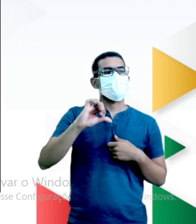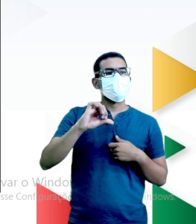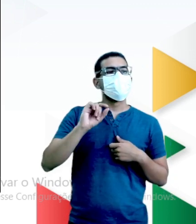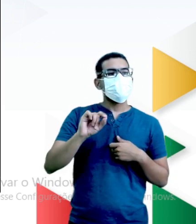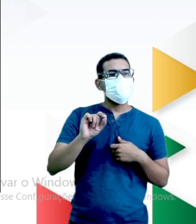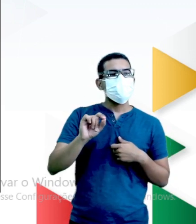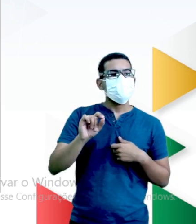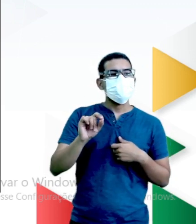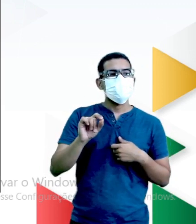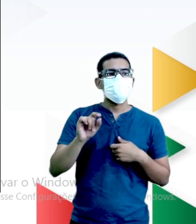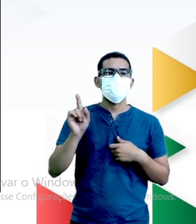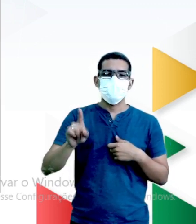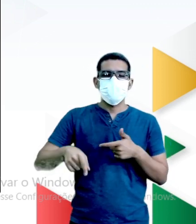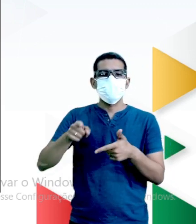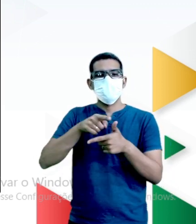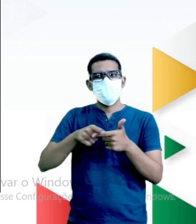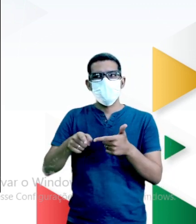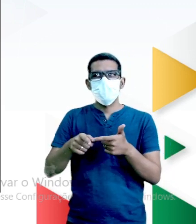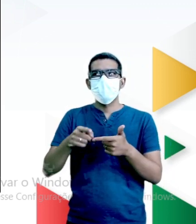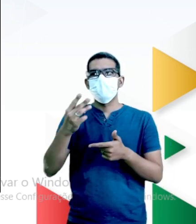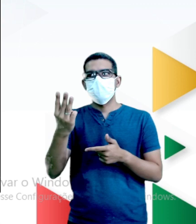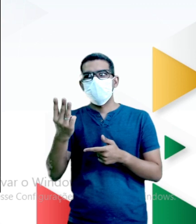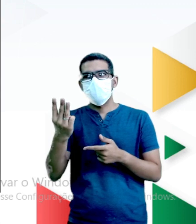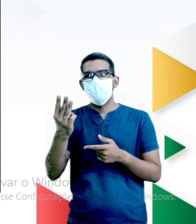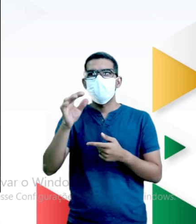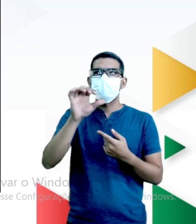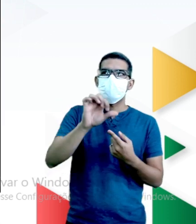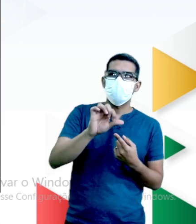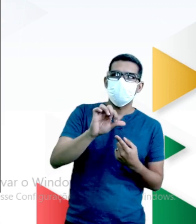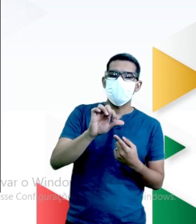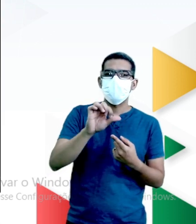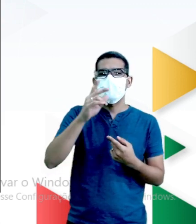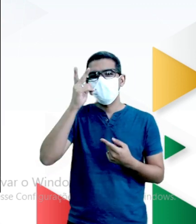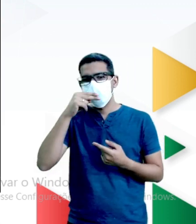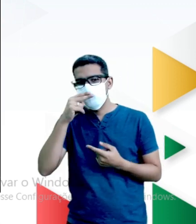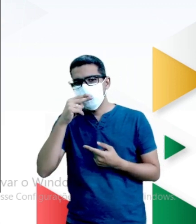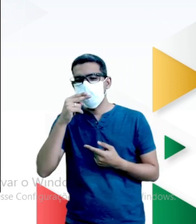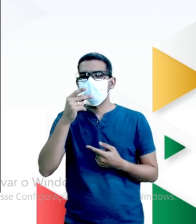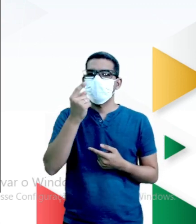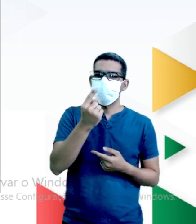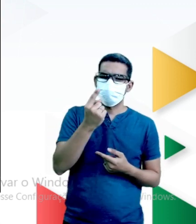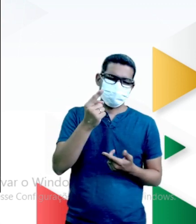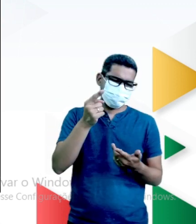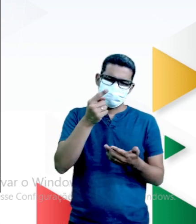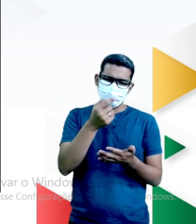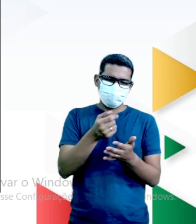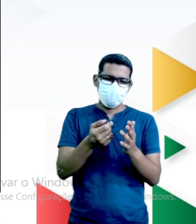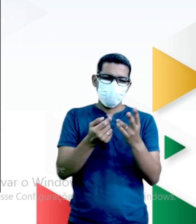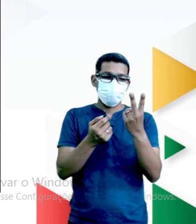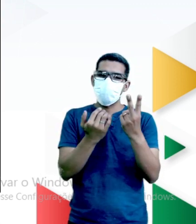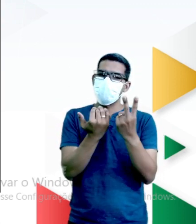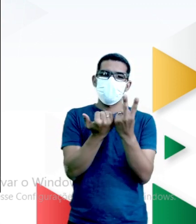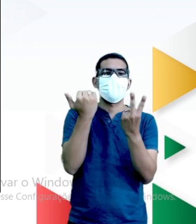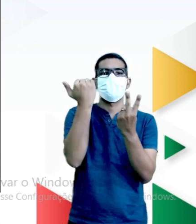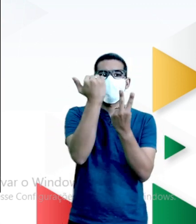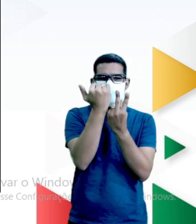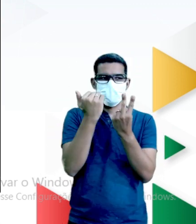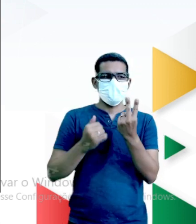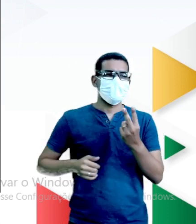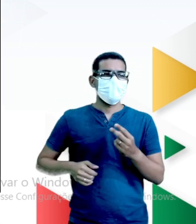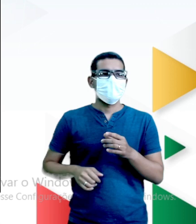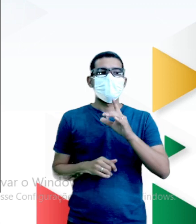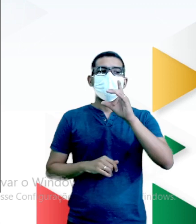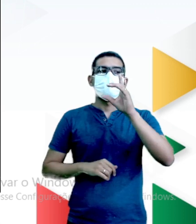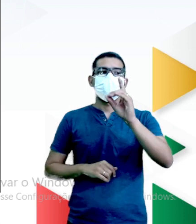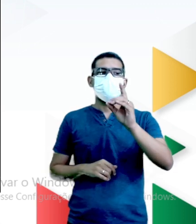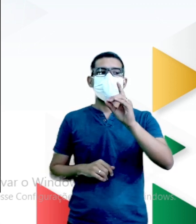divisível por 3, por 9, por ele mesmo e por 1. Então ele é composto, também está fora. A letra D tem o